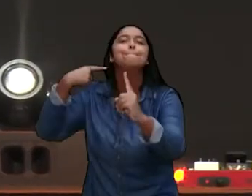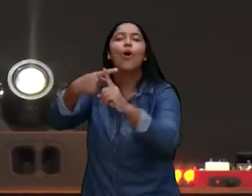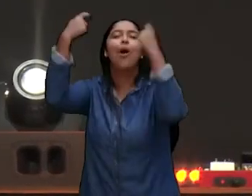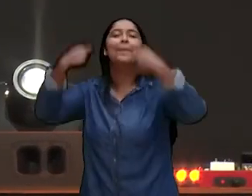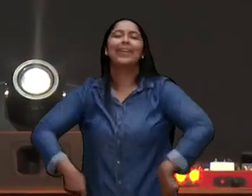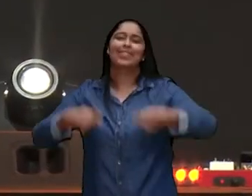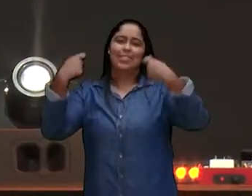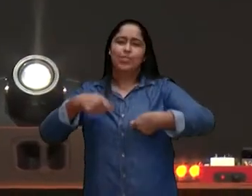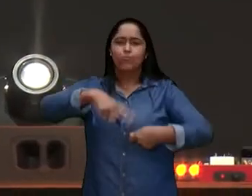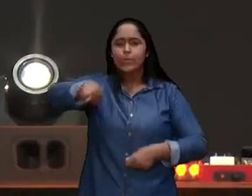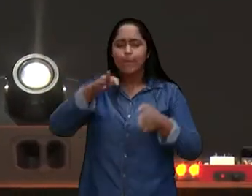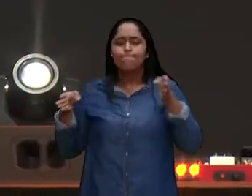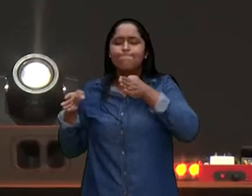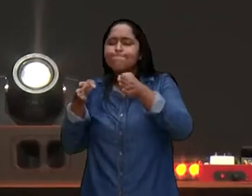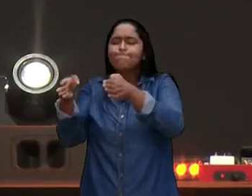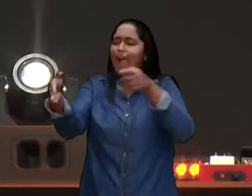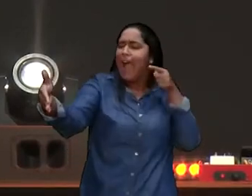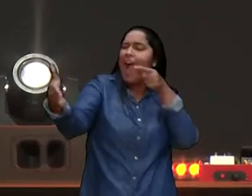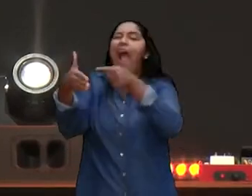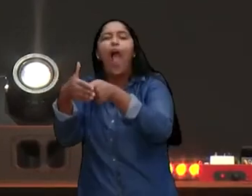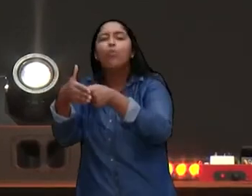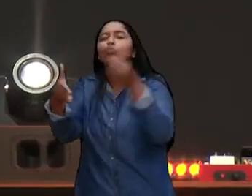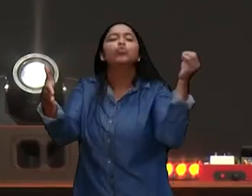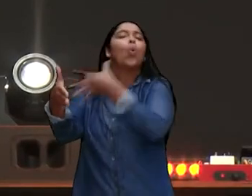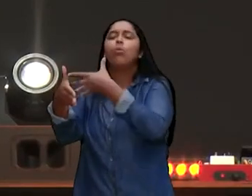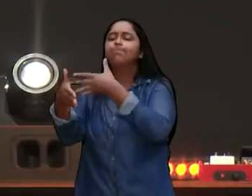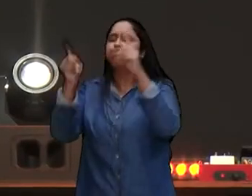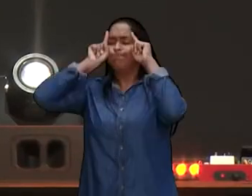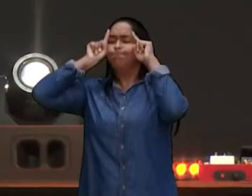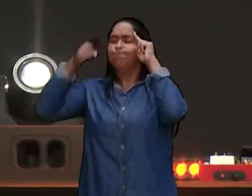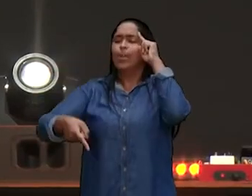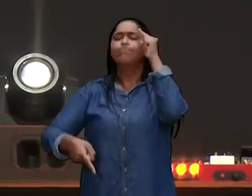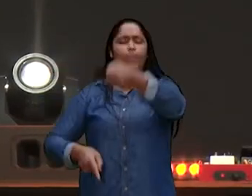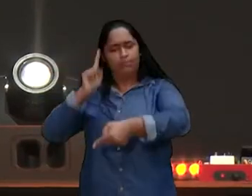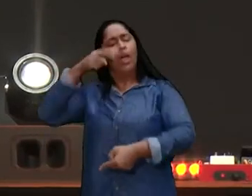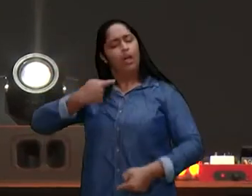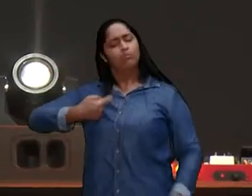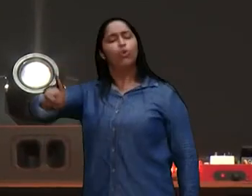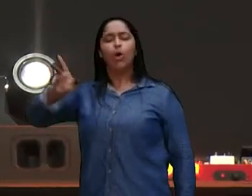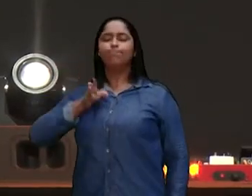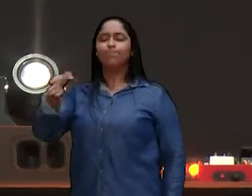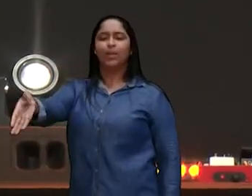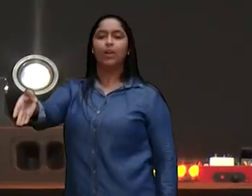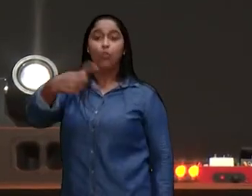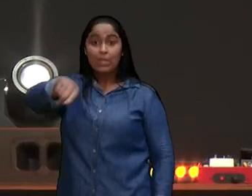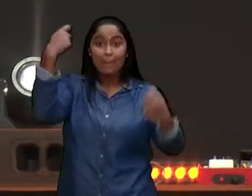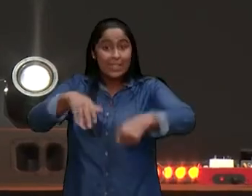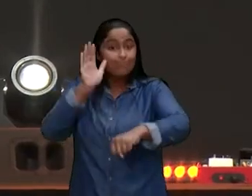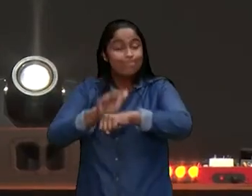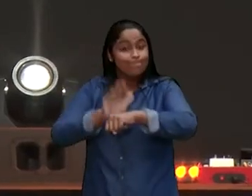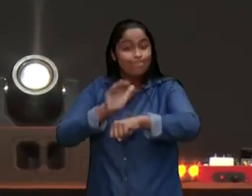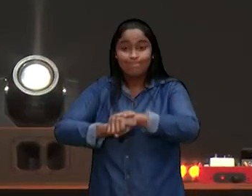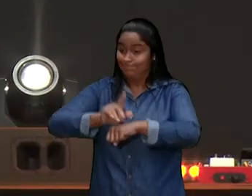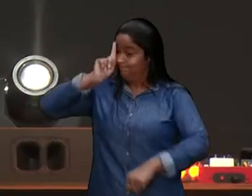você não definir Novos Rumos para você você quiser você dizendo isso não quero mais se você não fizesse ninguém vai fazer